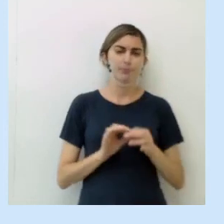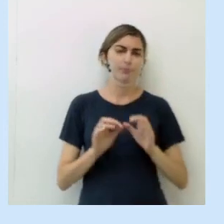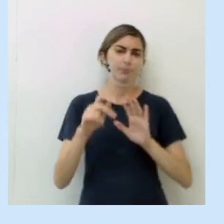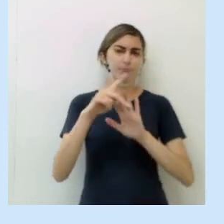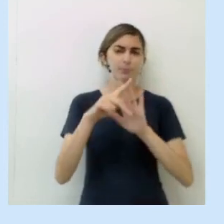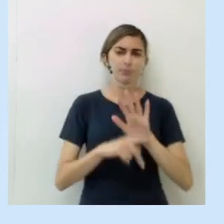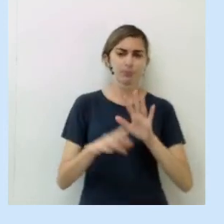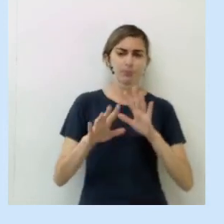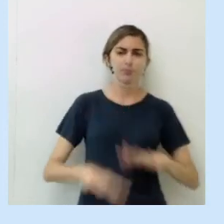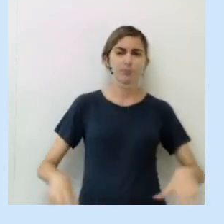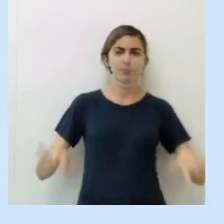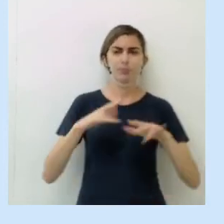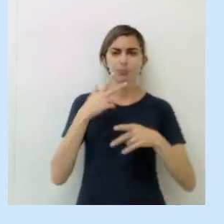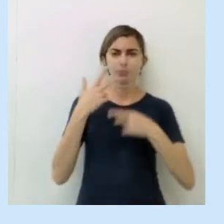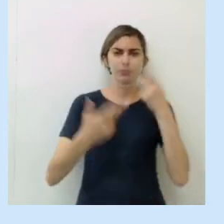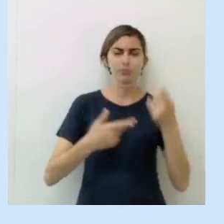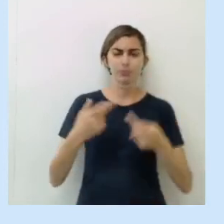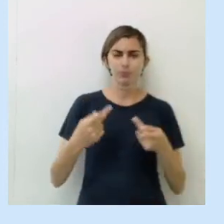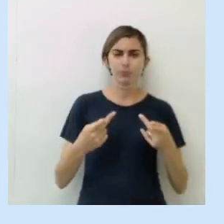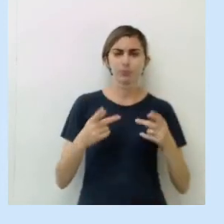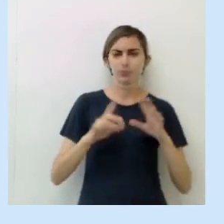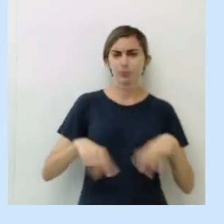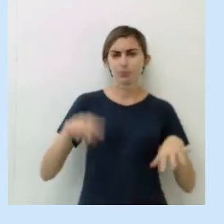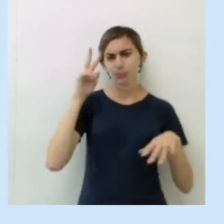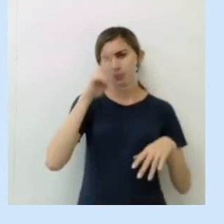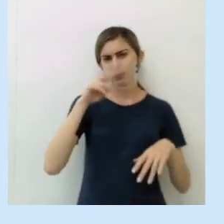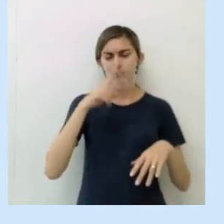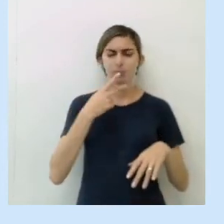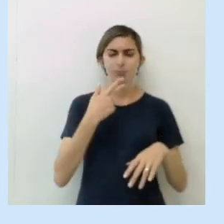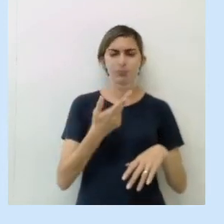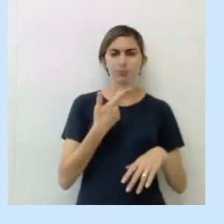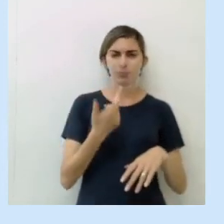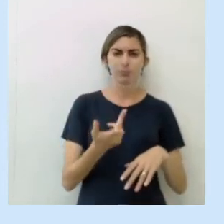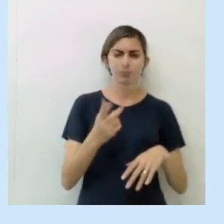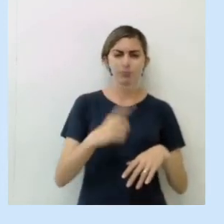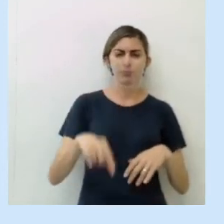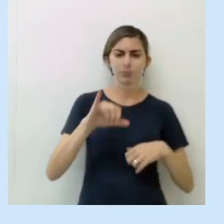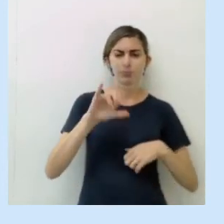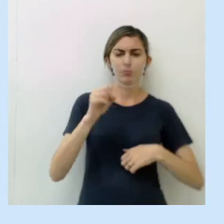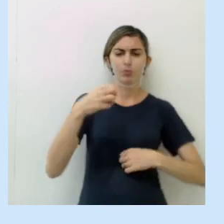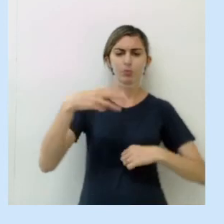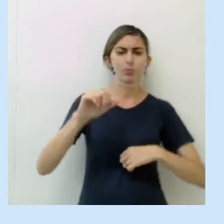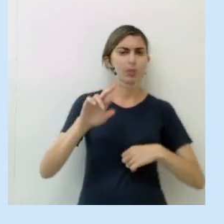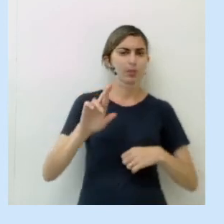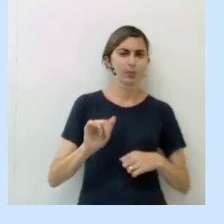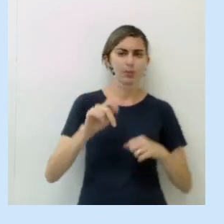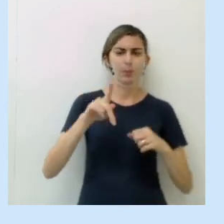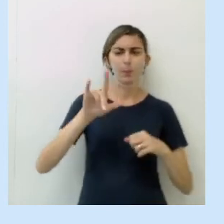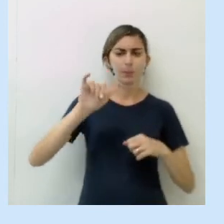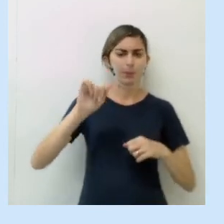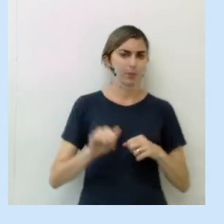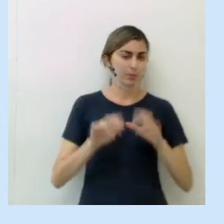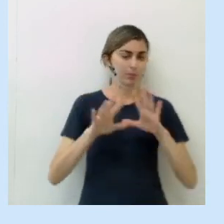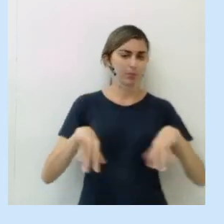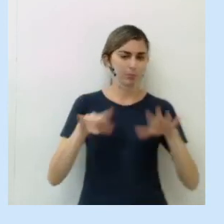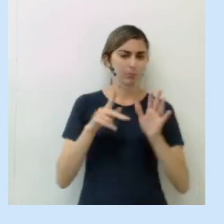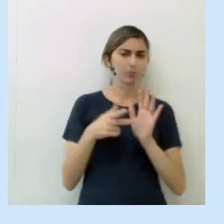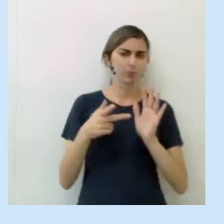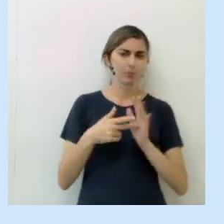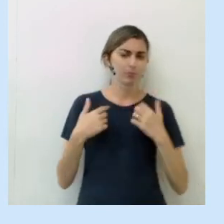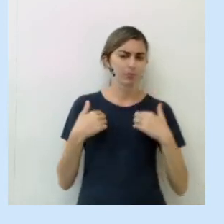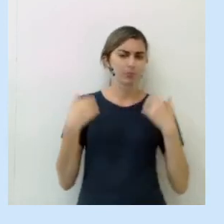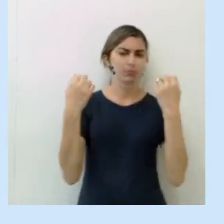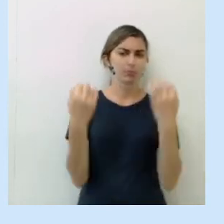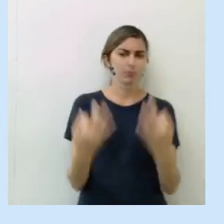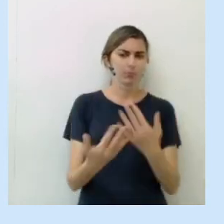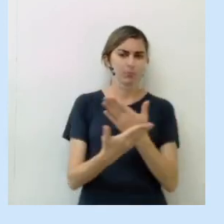plano. Vou falar um pouquinho sobre o que é plano também. Lembra que a gente falou já sobre isomeria plana, que na verdade eu até expliquei para